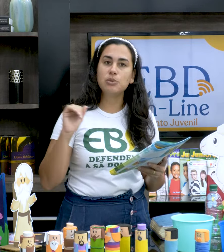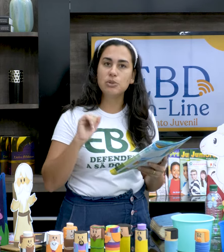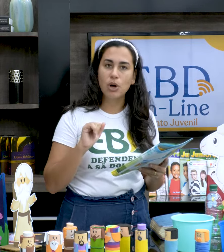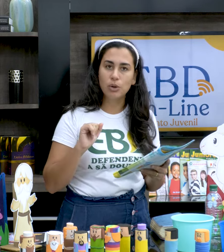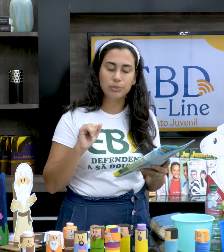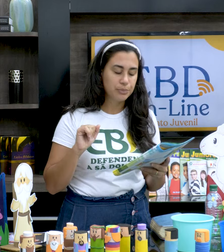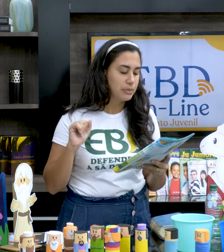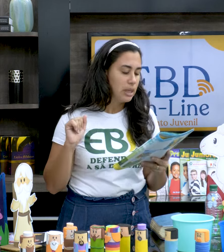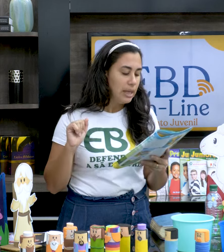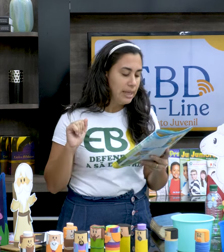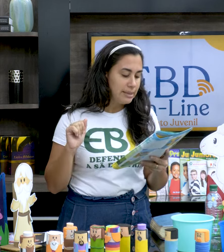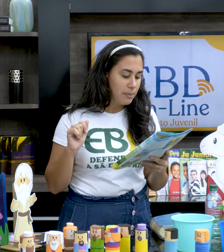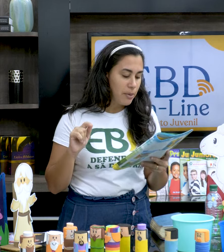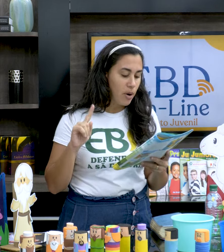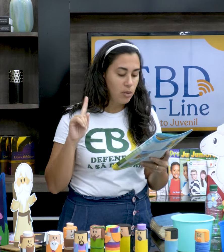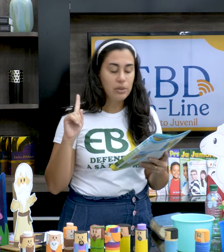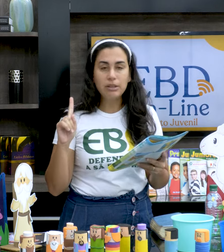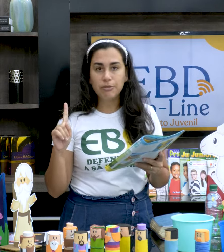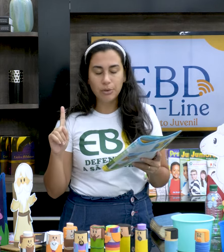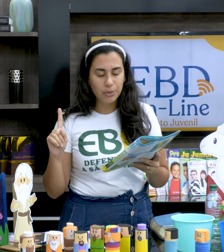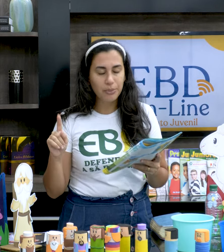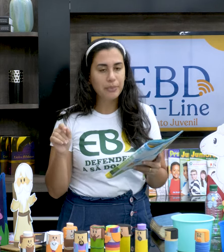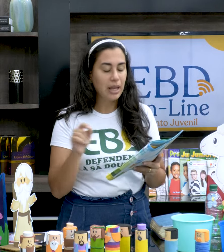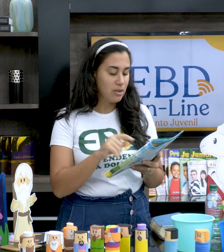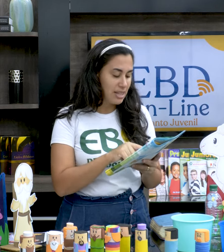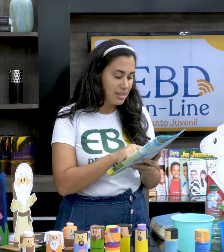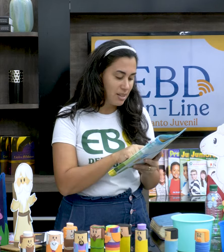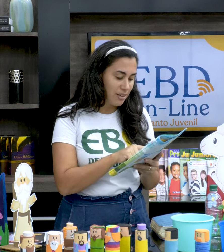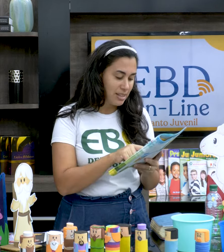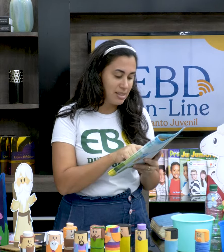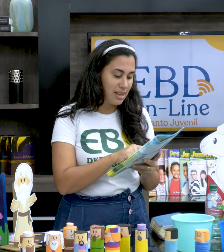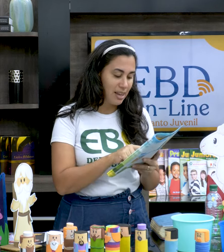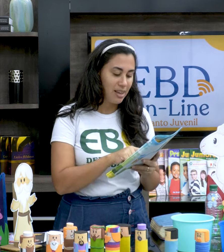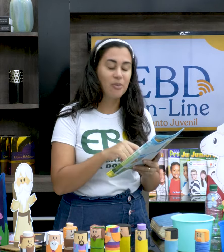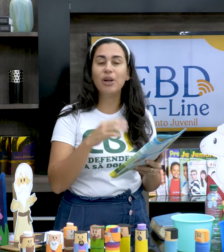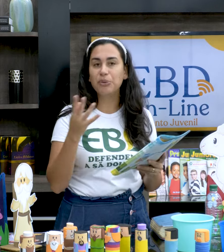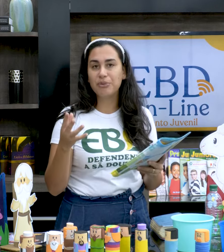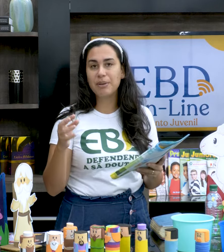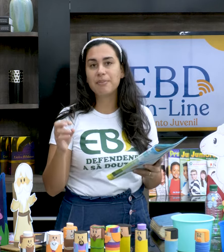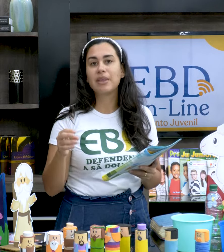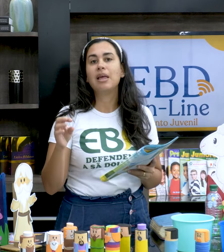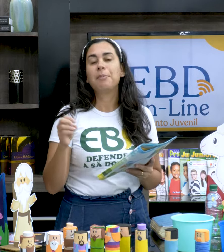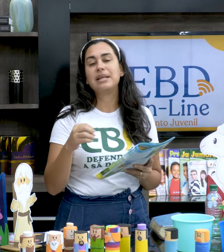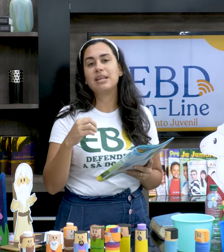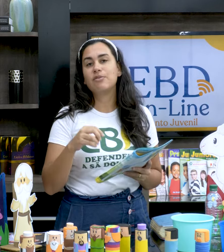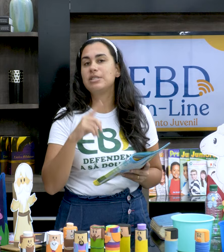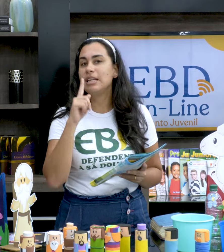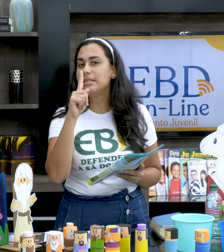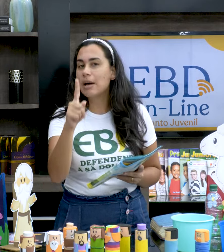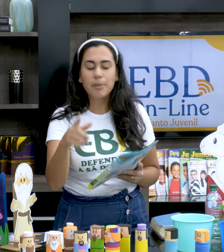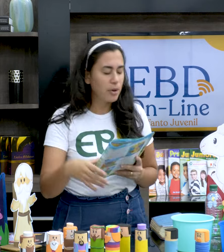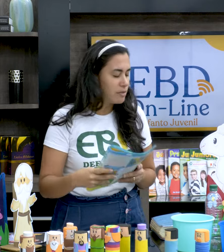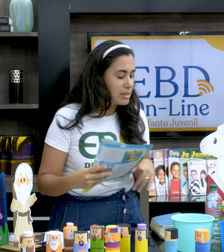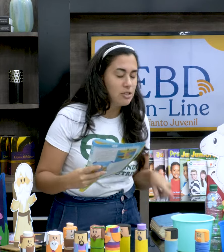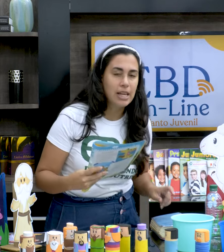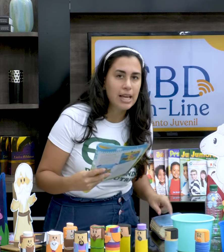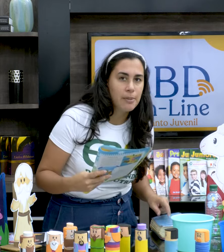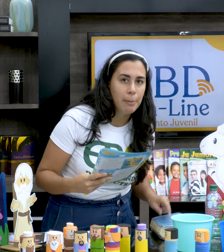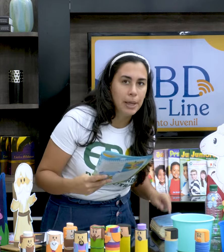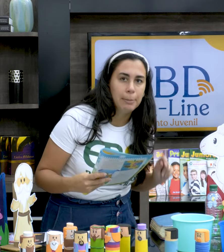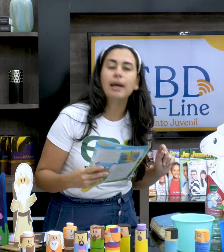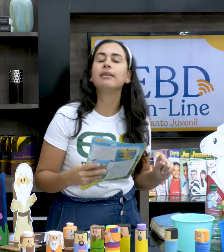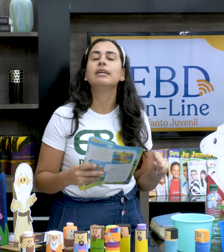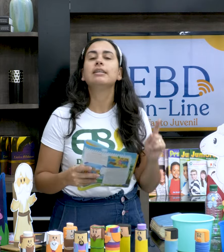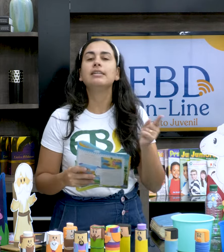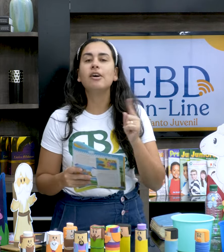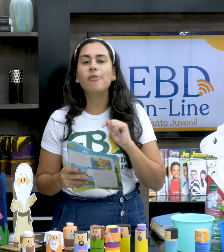proteger eles do sol. E também uma coluna de fogo, a nossa lição vai dizer uma nuvem. Mas aí vocês sabem, porque vocês leram